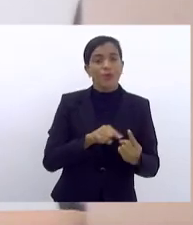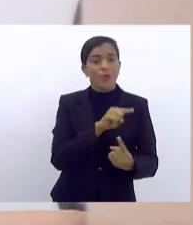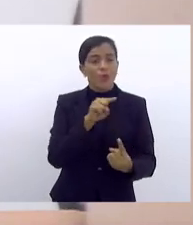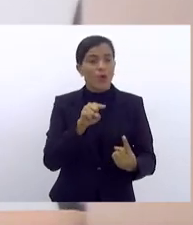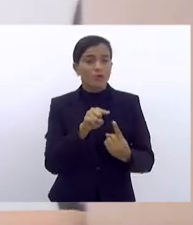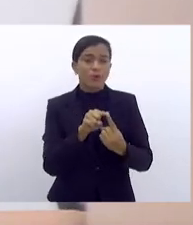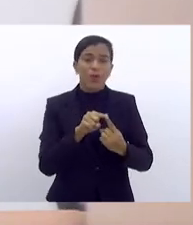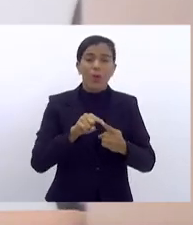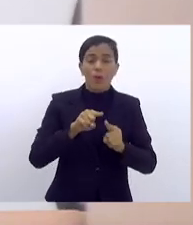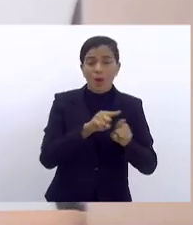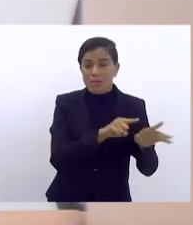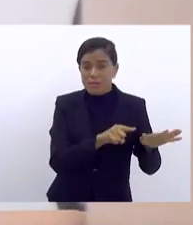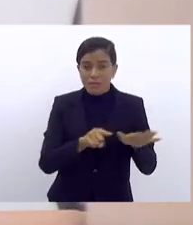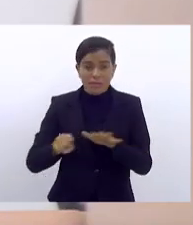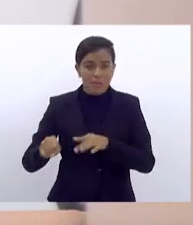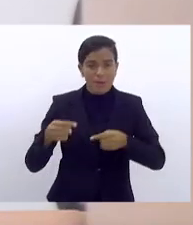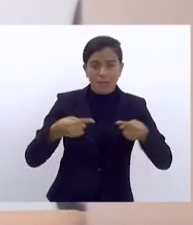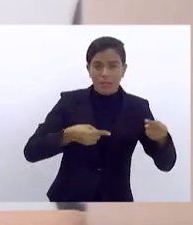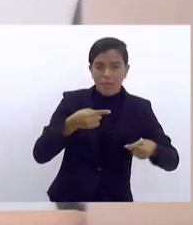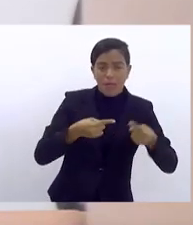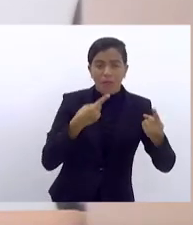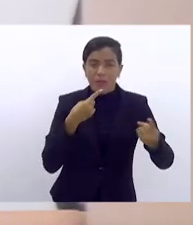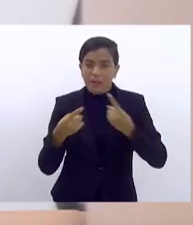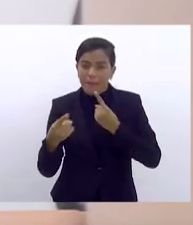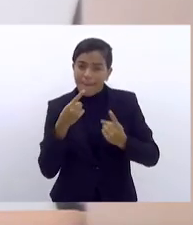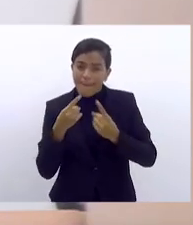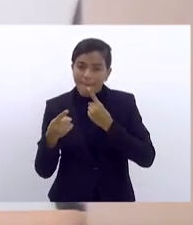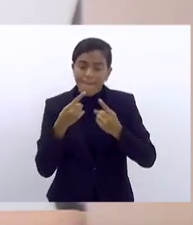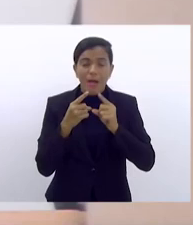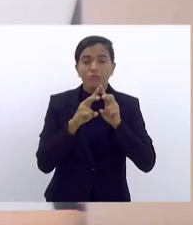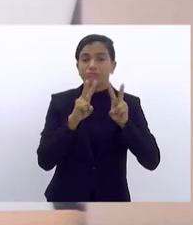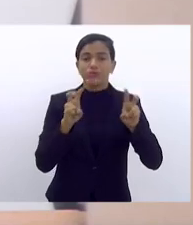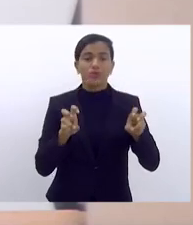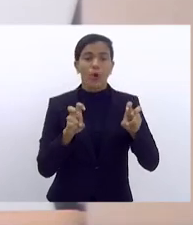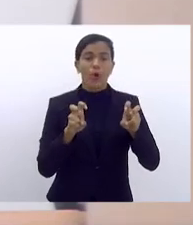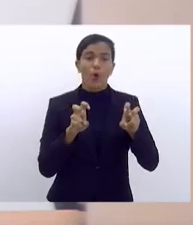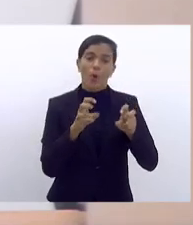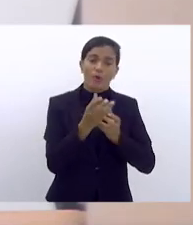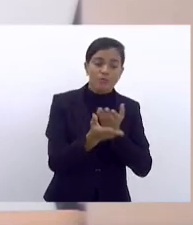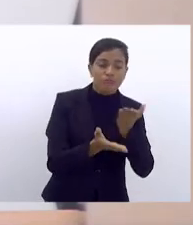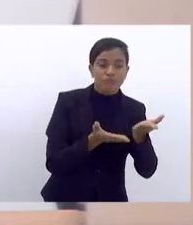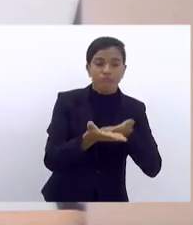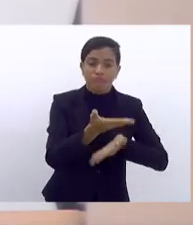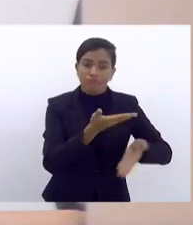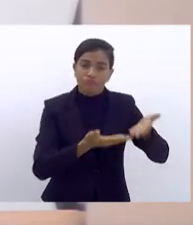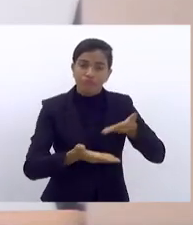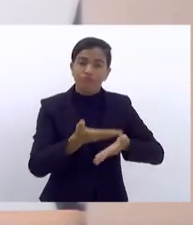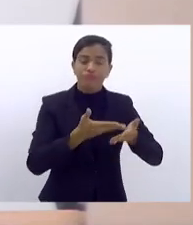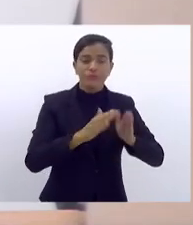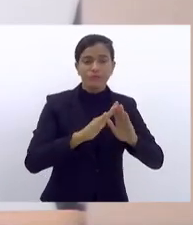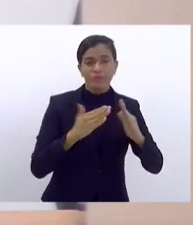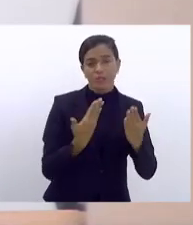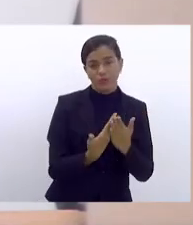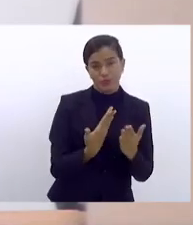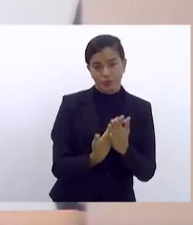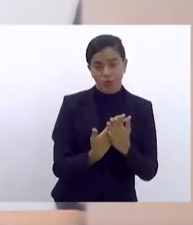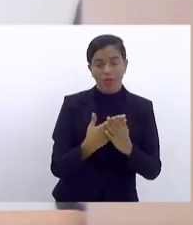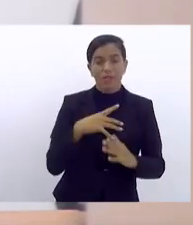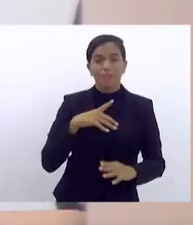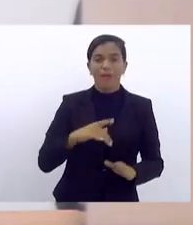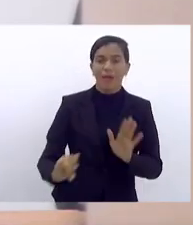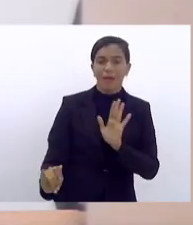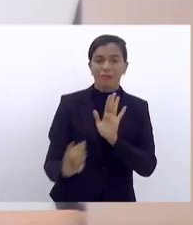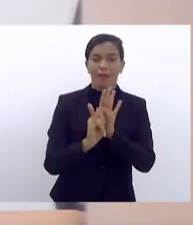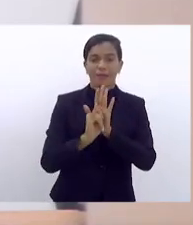de discussão e debate de diálogo sobre o cuidado da escola o senso de pertencimento para os alunos e